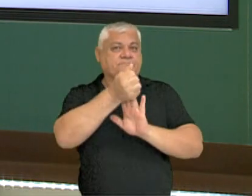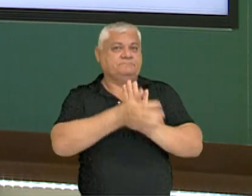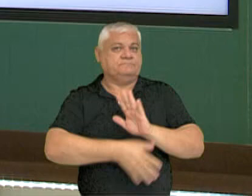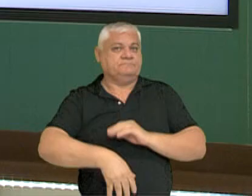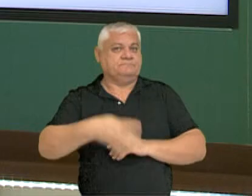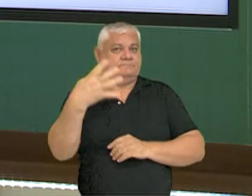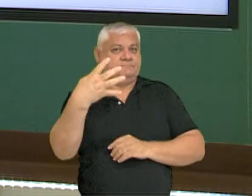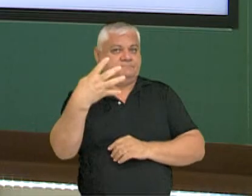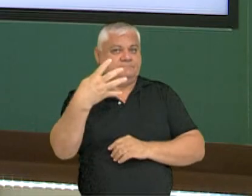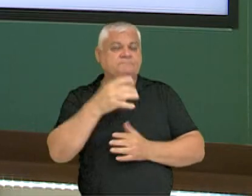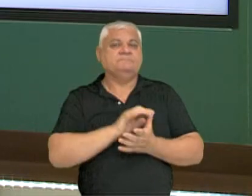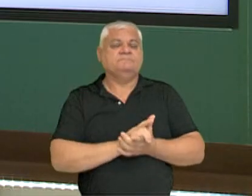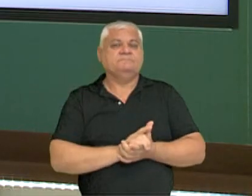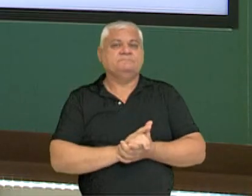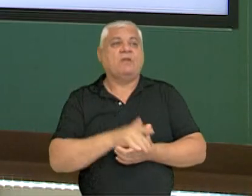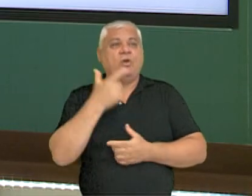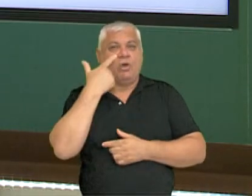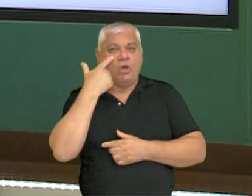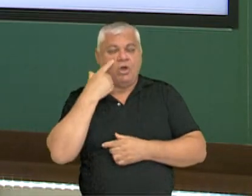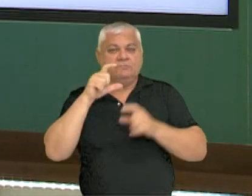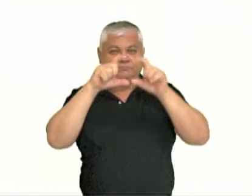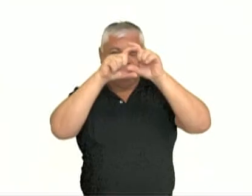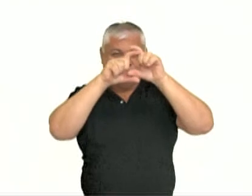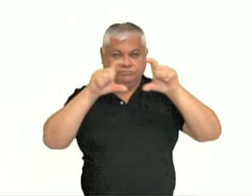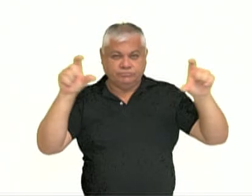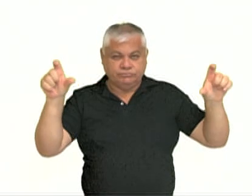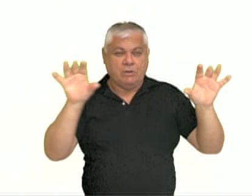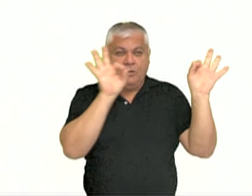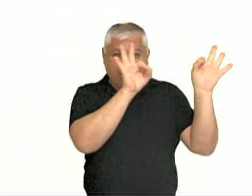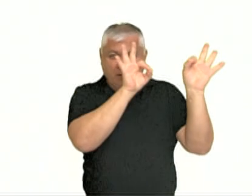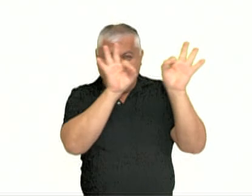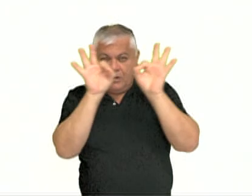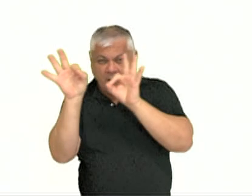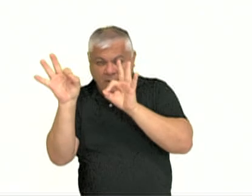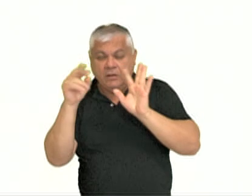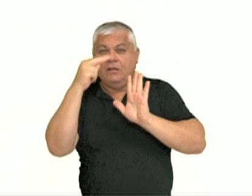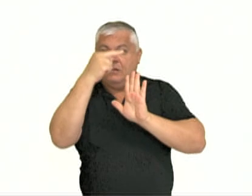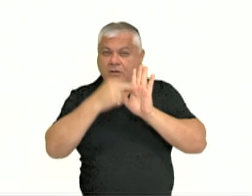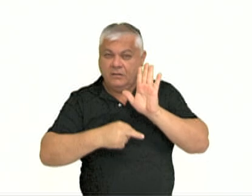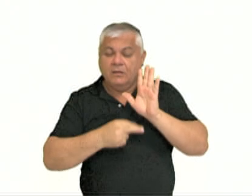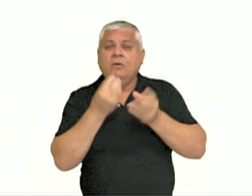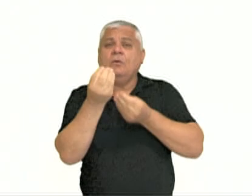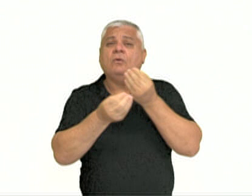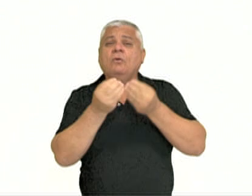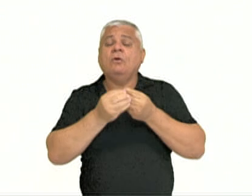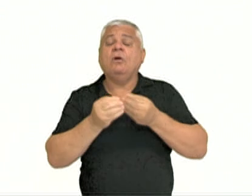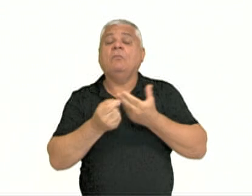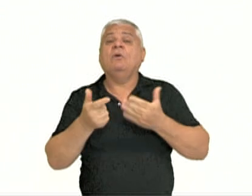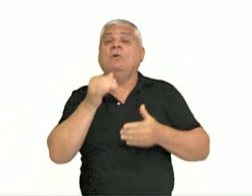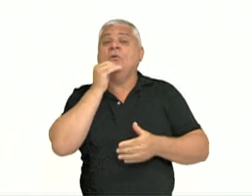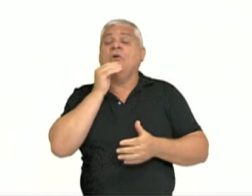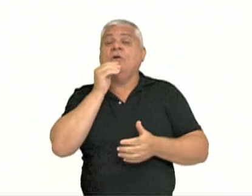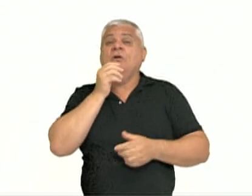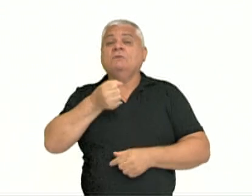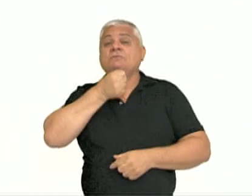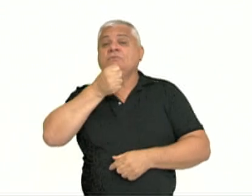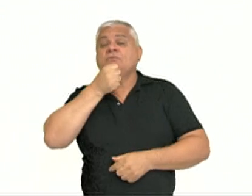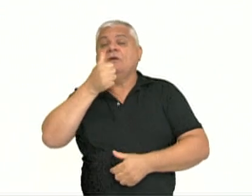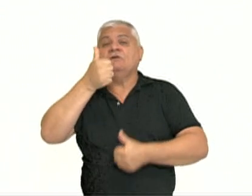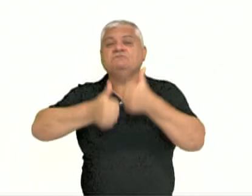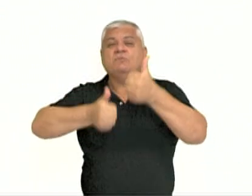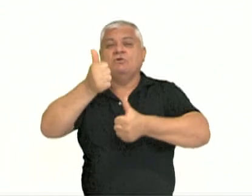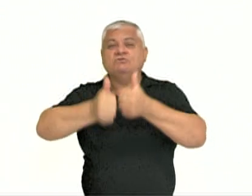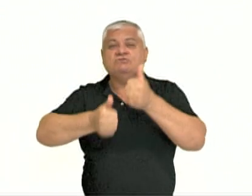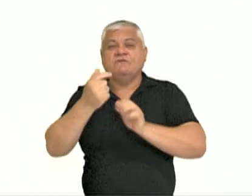Atividade número 4. Observe então o trecho e responda. Como a fala do jornalista esportivo é apresentada aqui